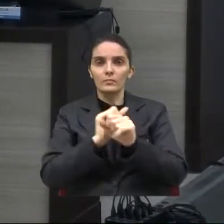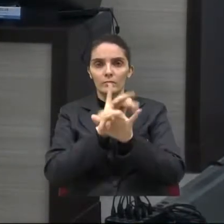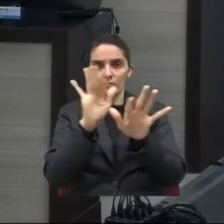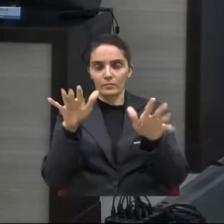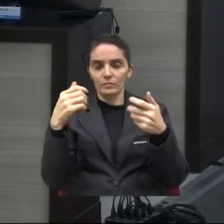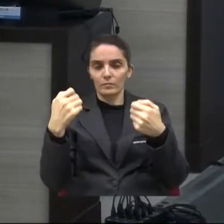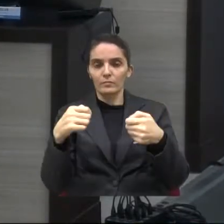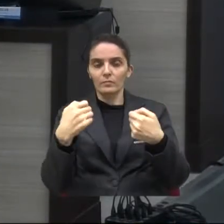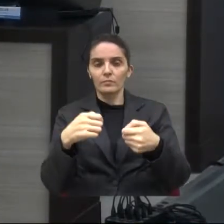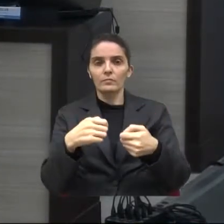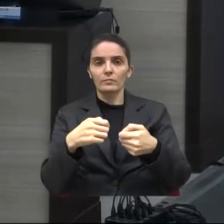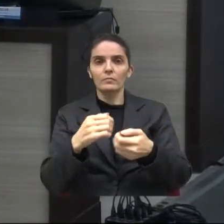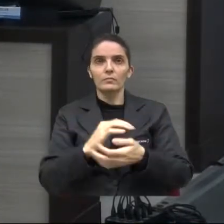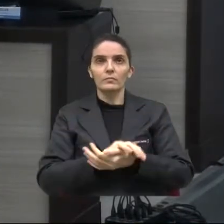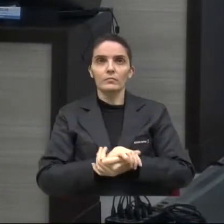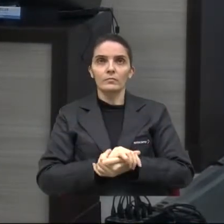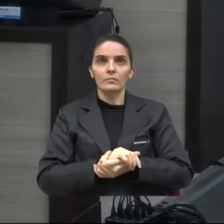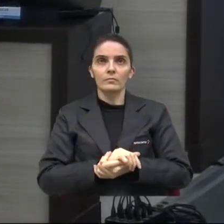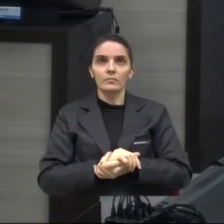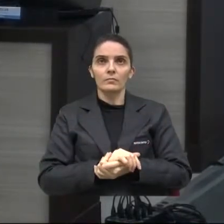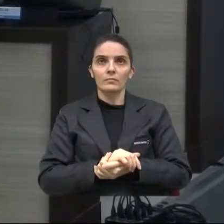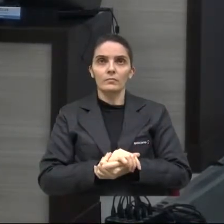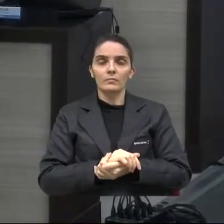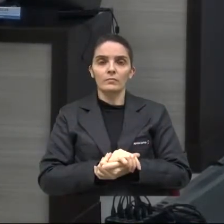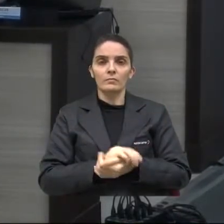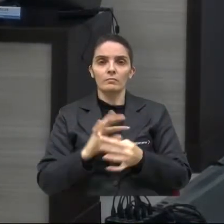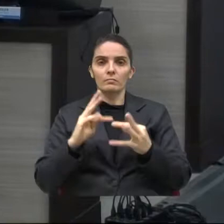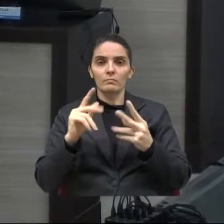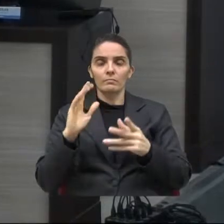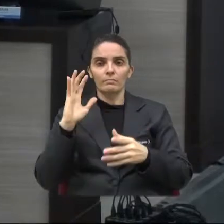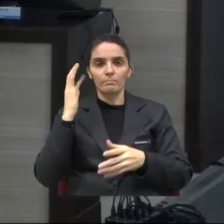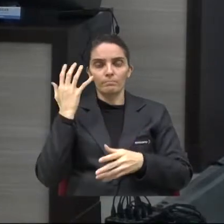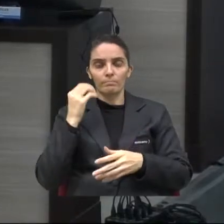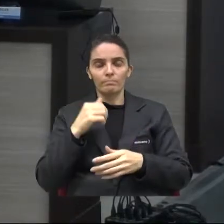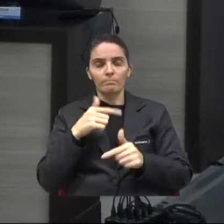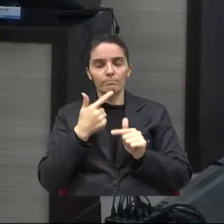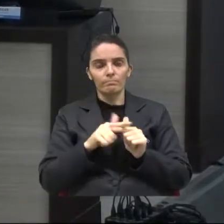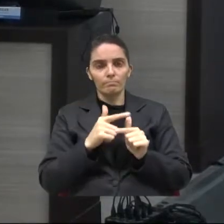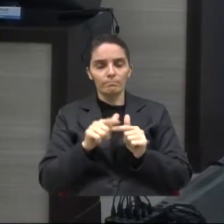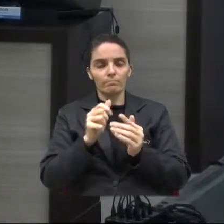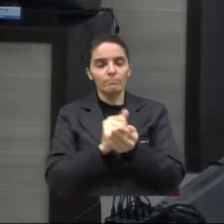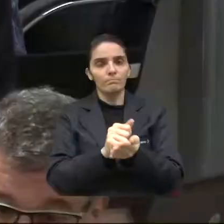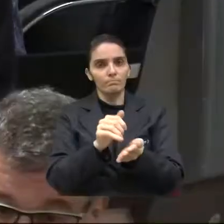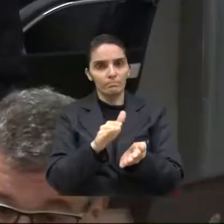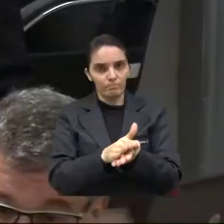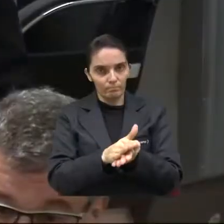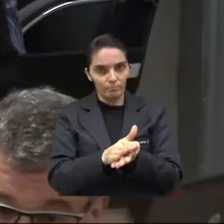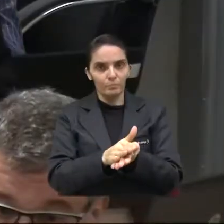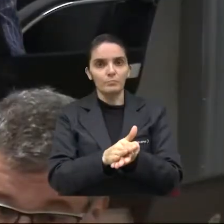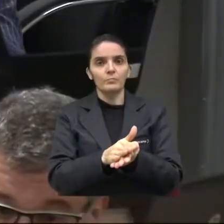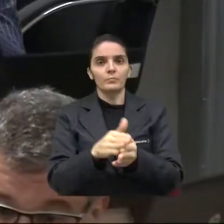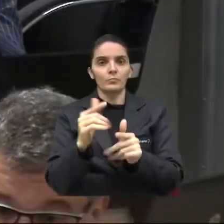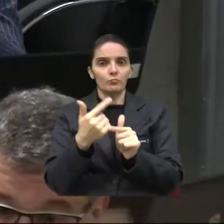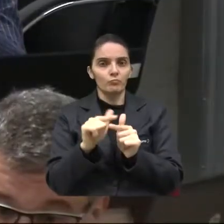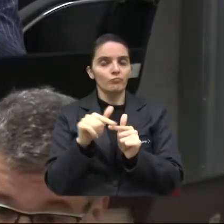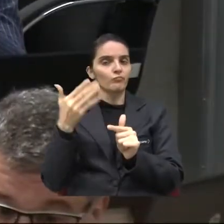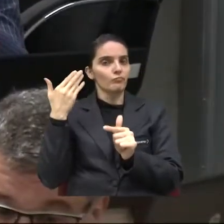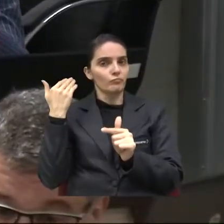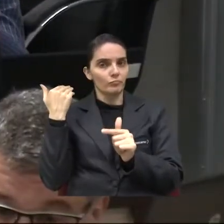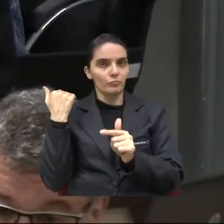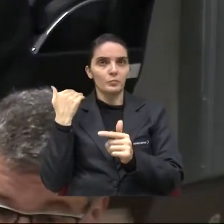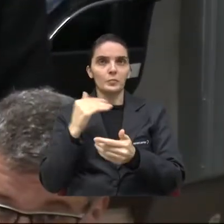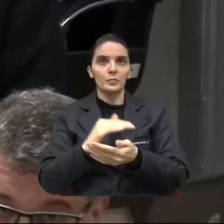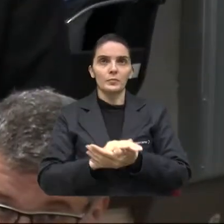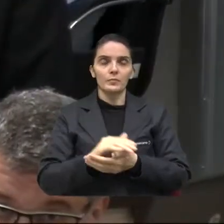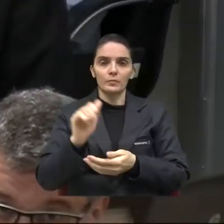necessária. O transtorno que essa casa passou em questão das multas, no qual o Adir